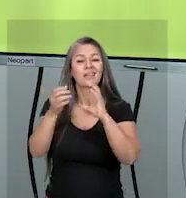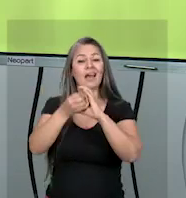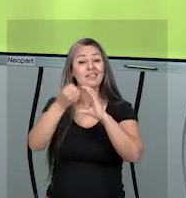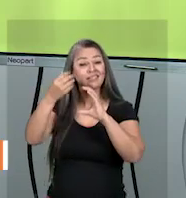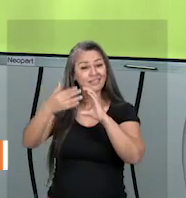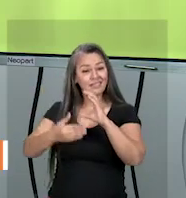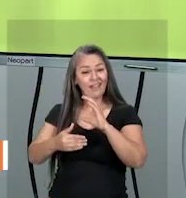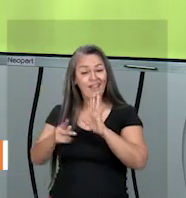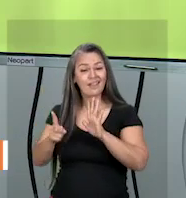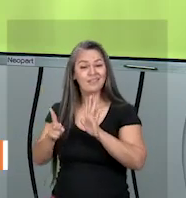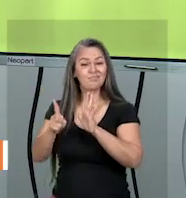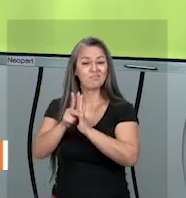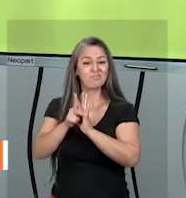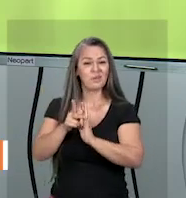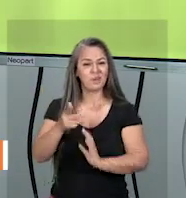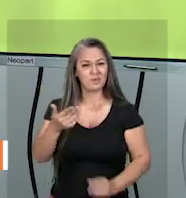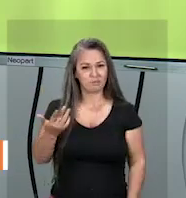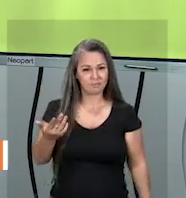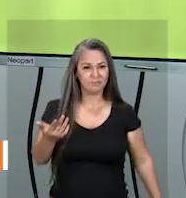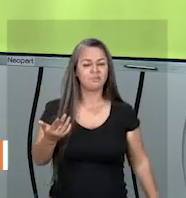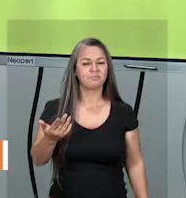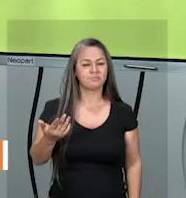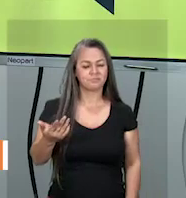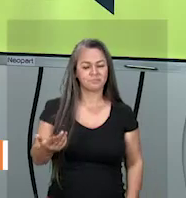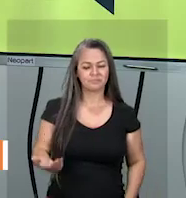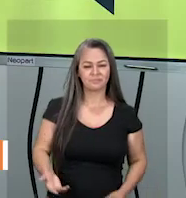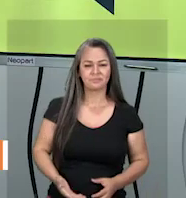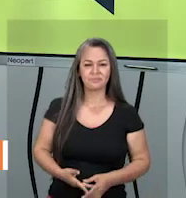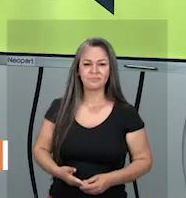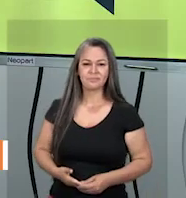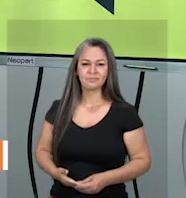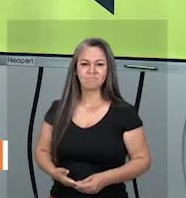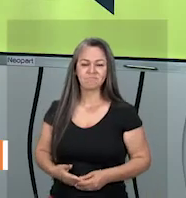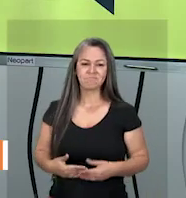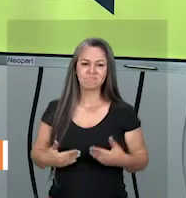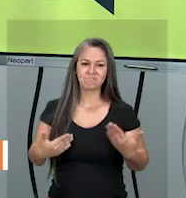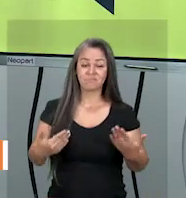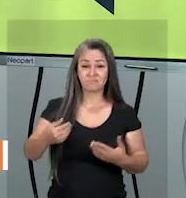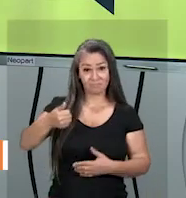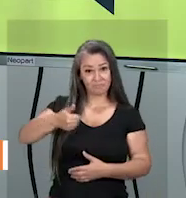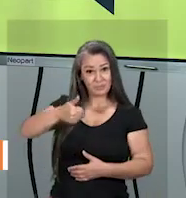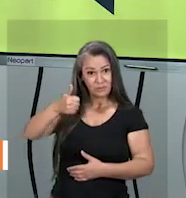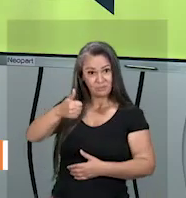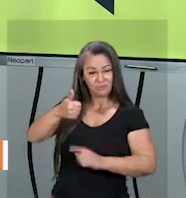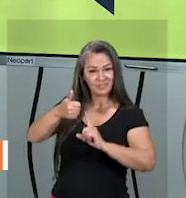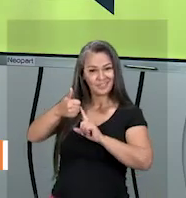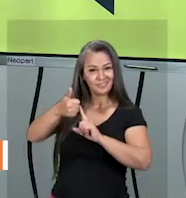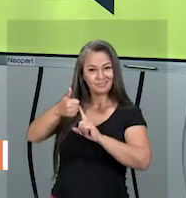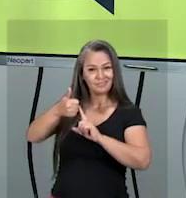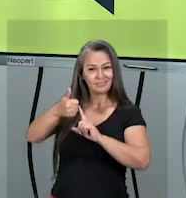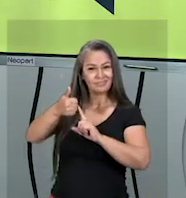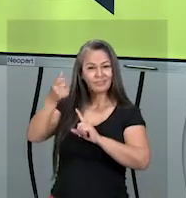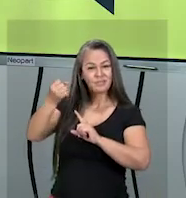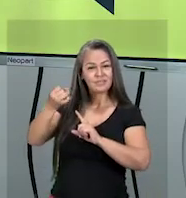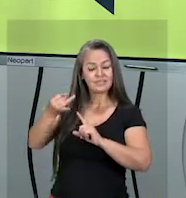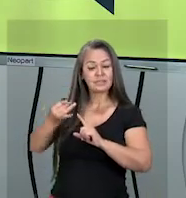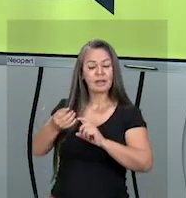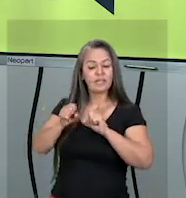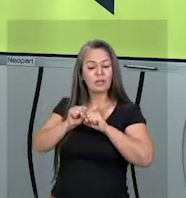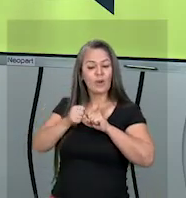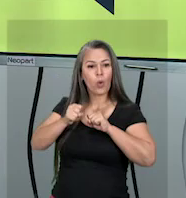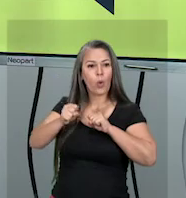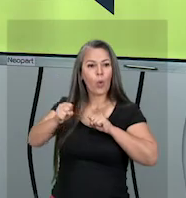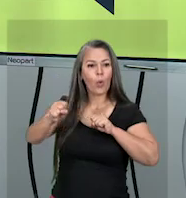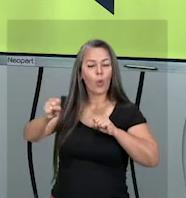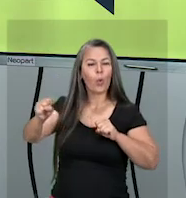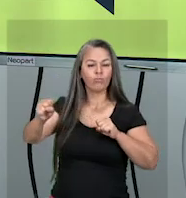na construção do espaço geográfico do continente africano. Bom, primeiro, para a gente começar a falar um pouco dessa extensão territorial,